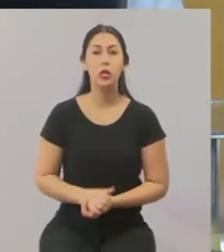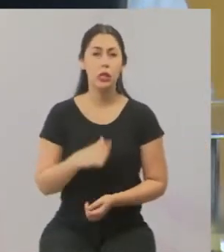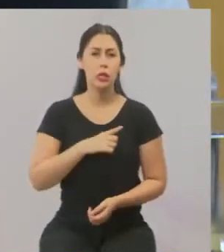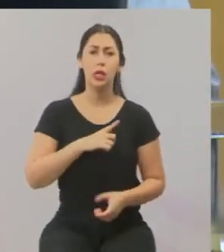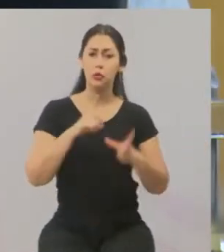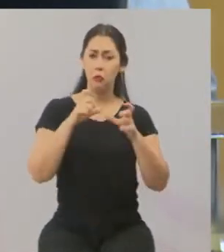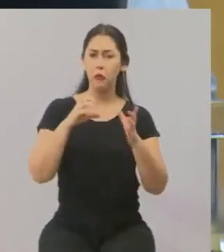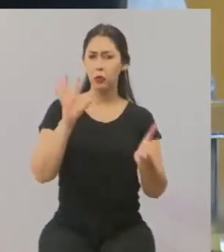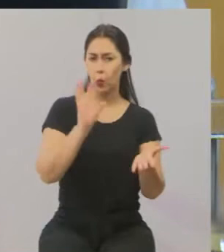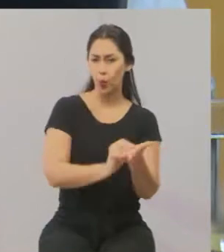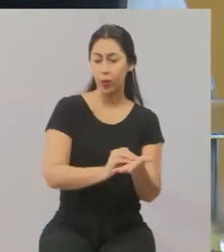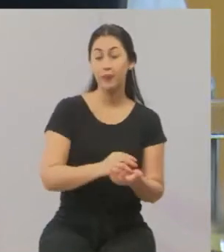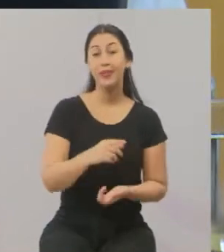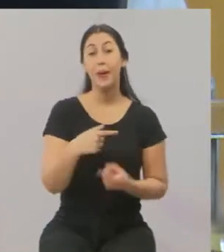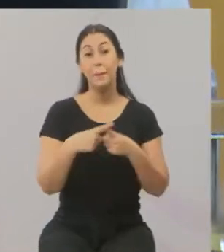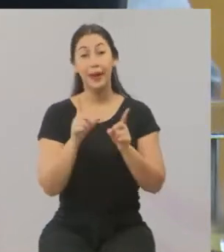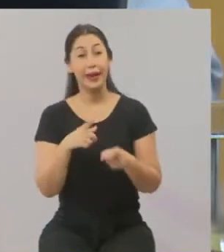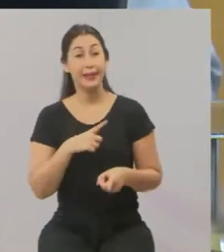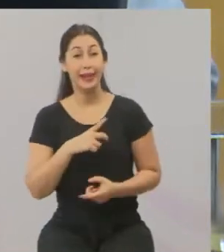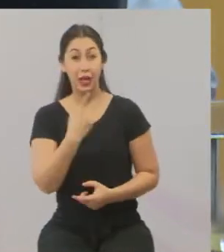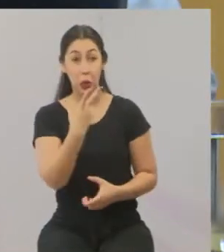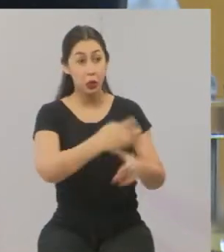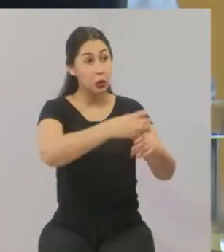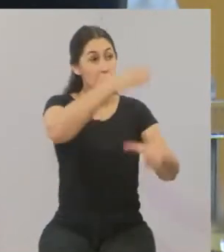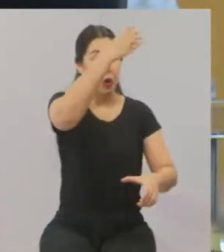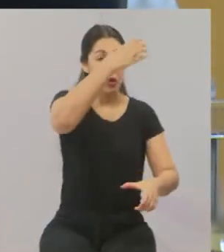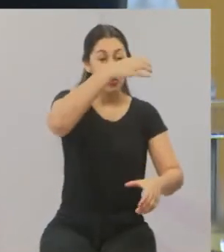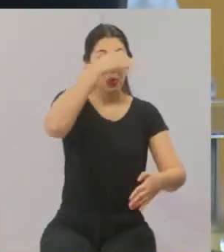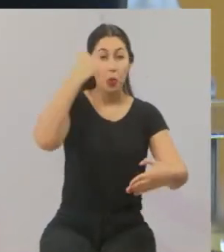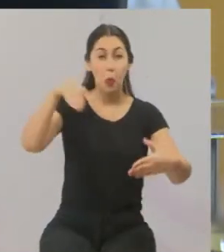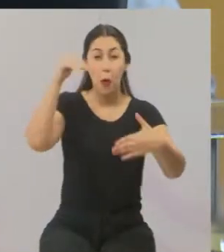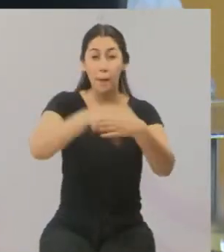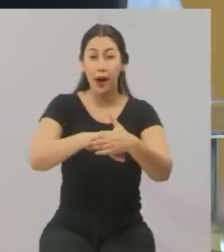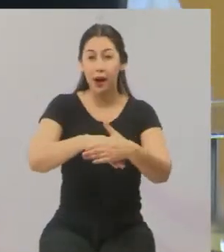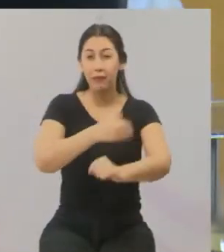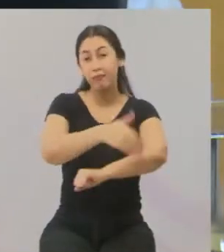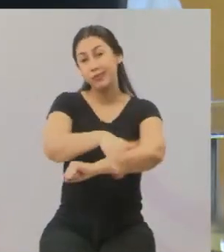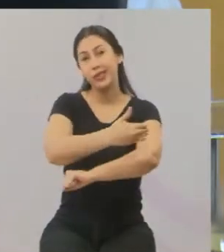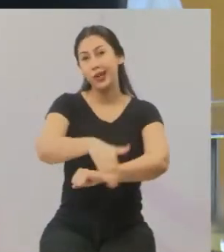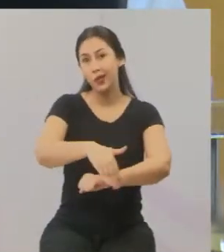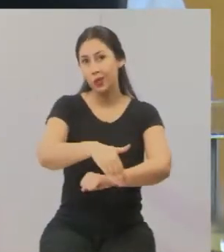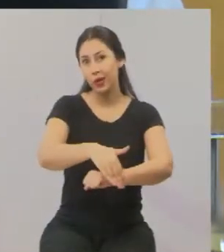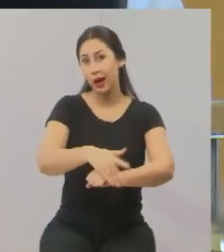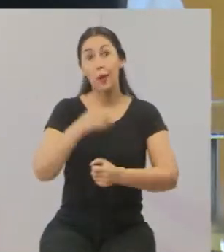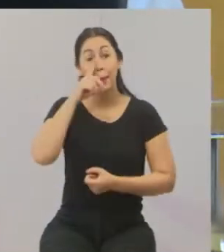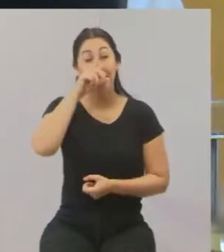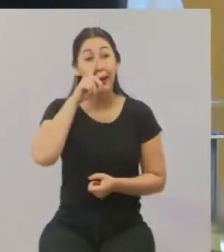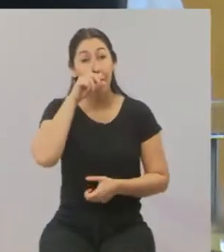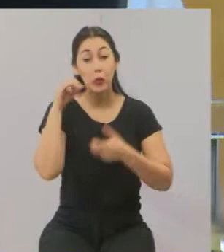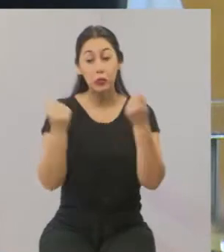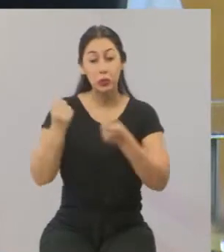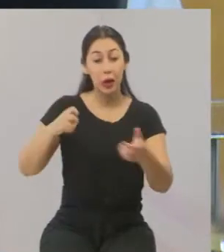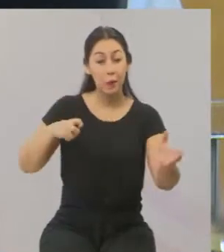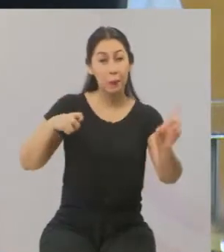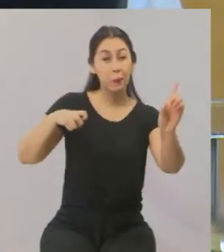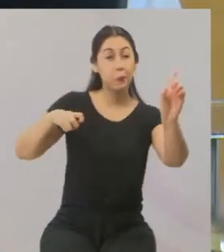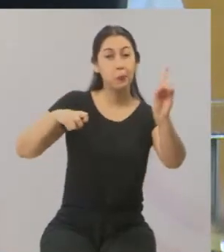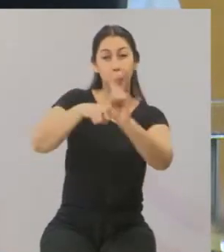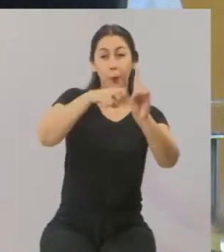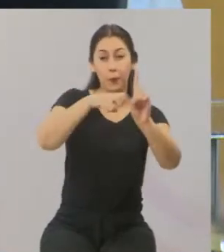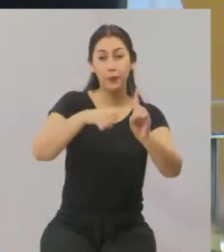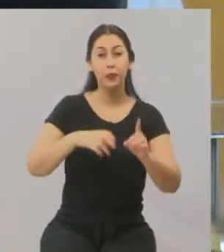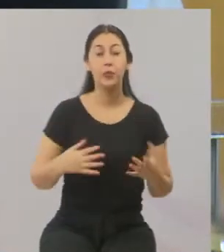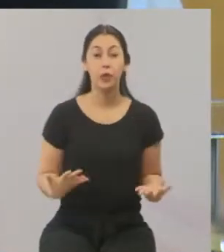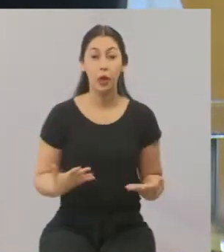anexas. Há 2 postes no meio do leito carroçável dessa via, sujeitando os motoristas a sérios riscos de acidentes. Diante de tal fato,